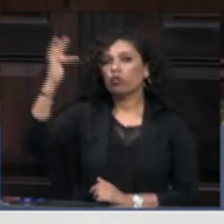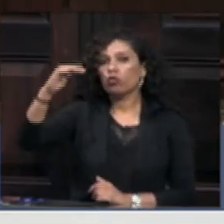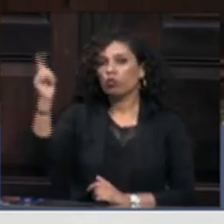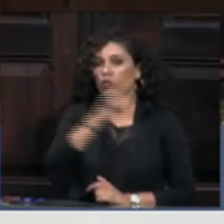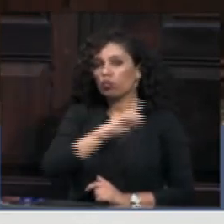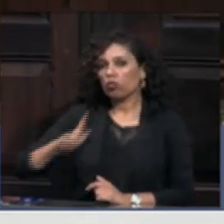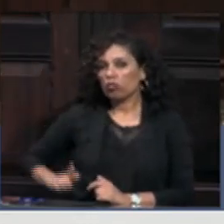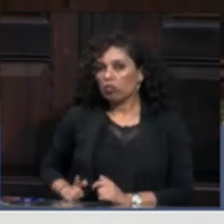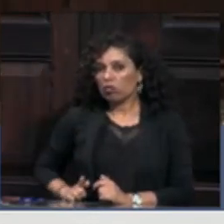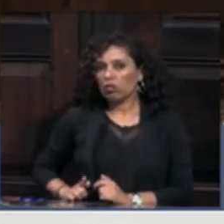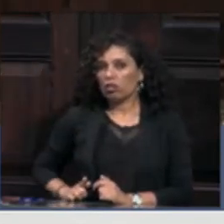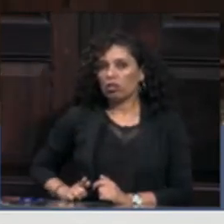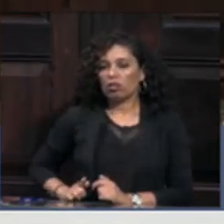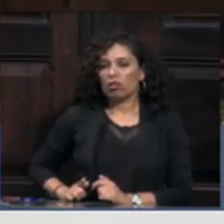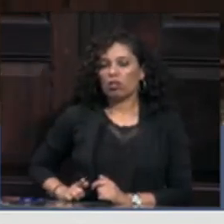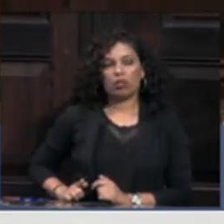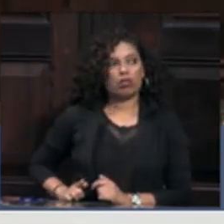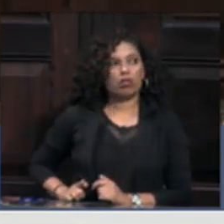quem está